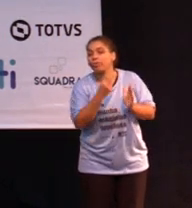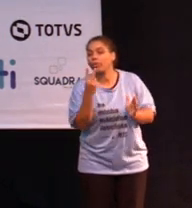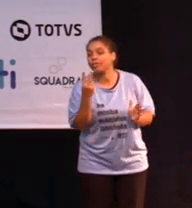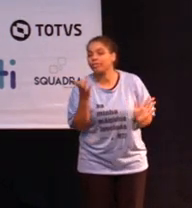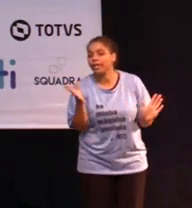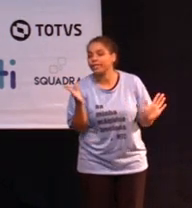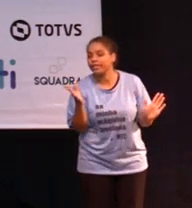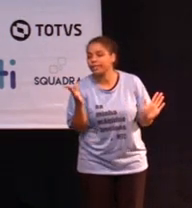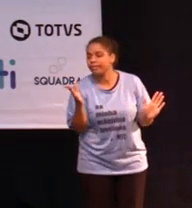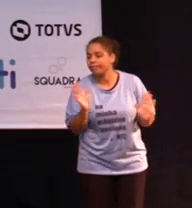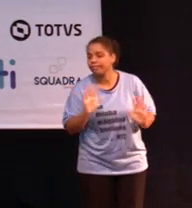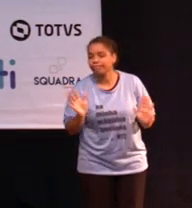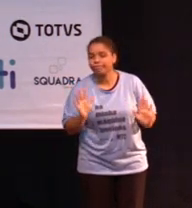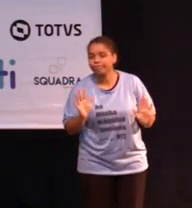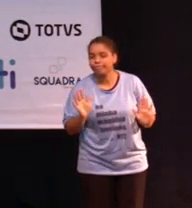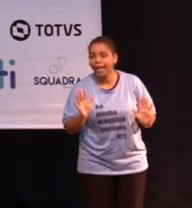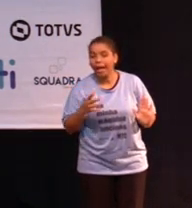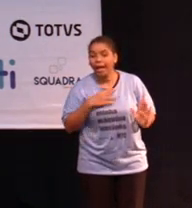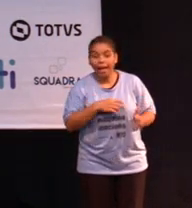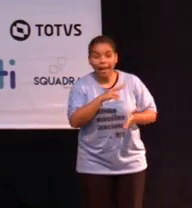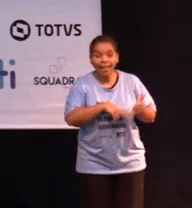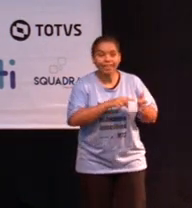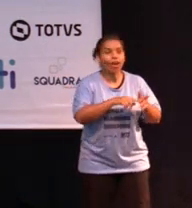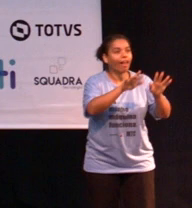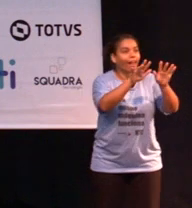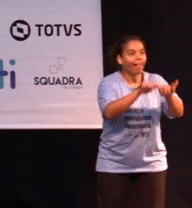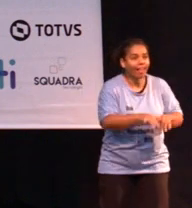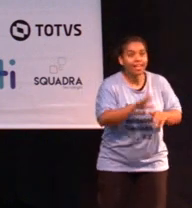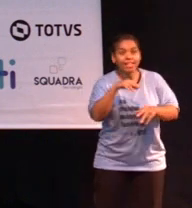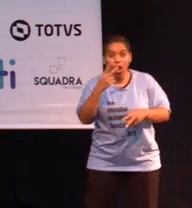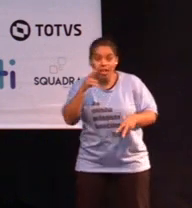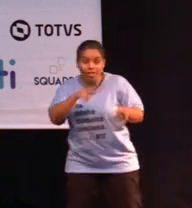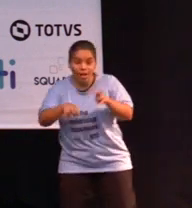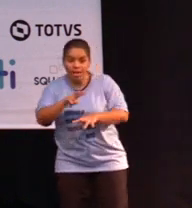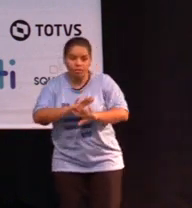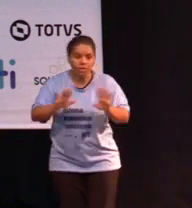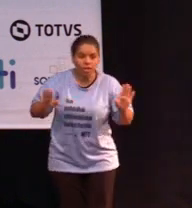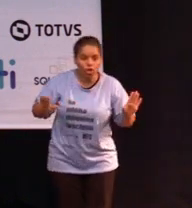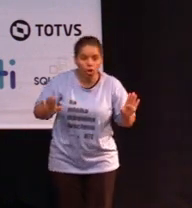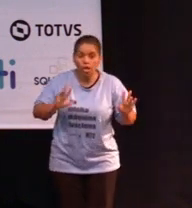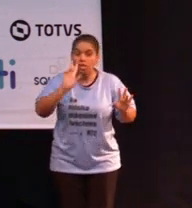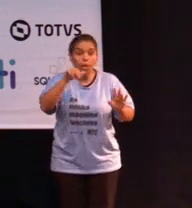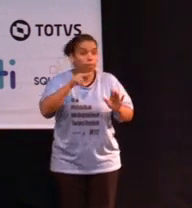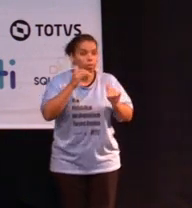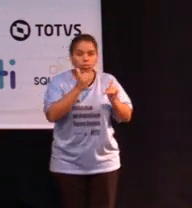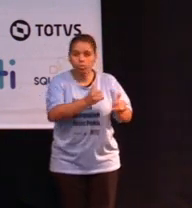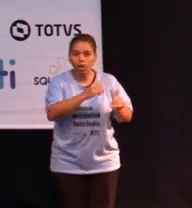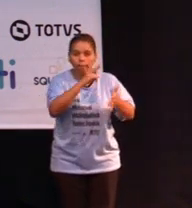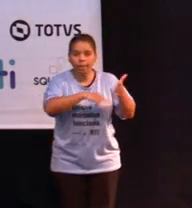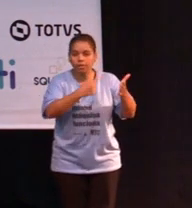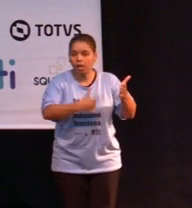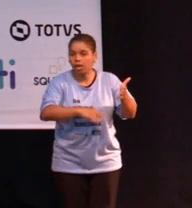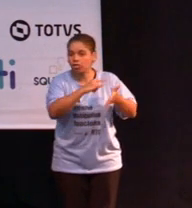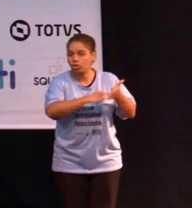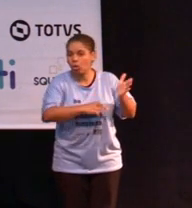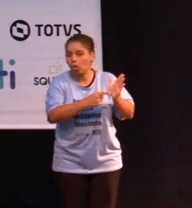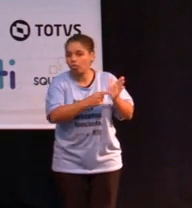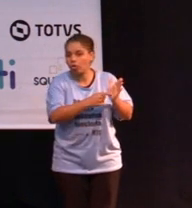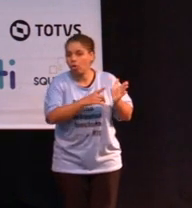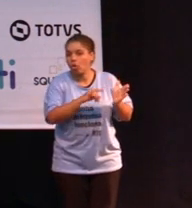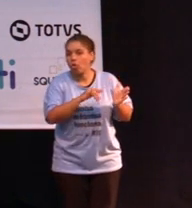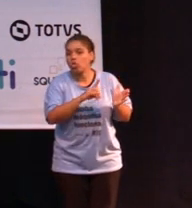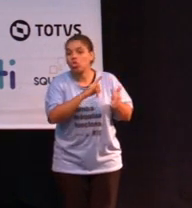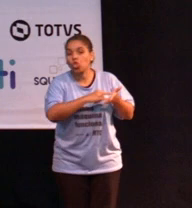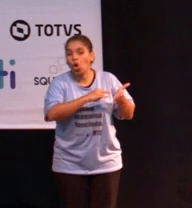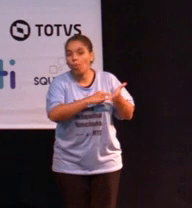quando você lê quando escreve e lê quando revisa depois nunca mais não é mais porque a